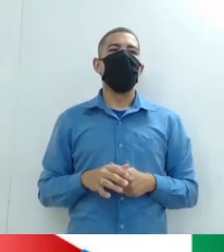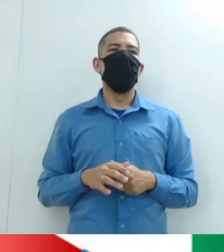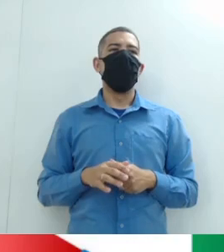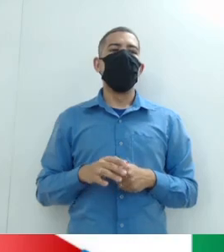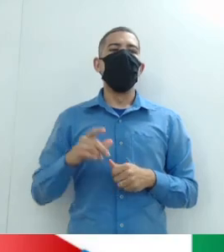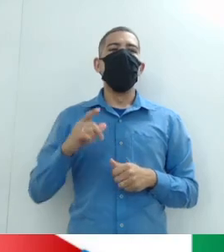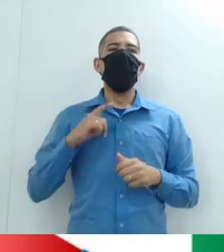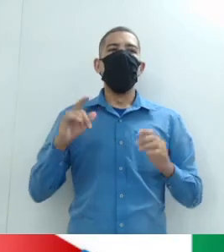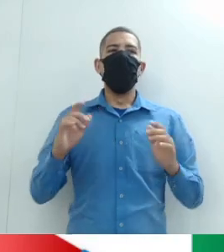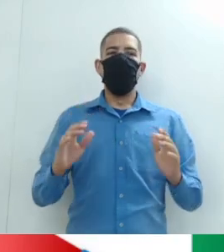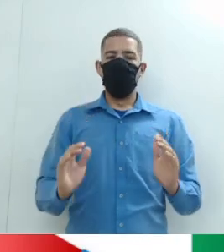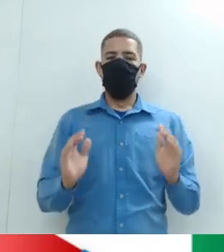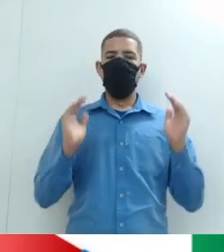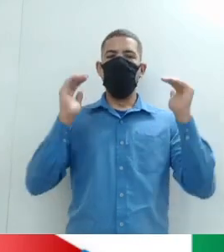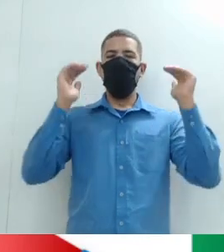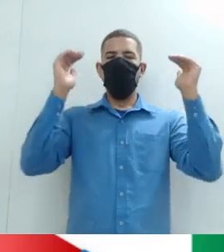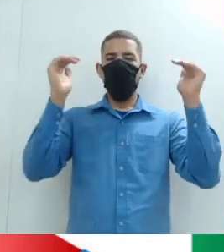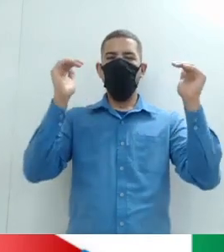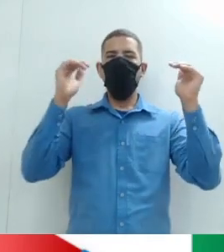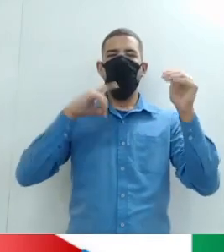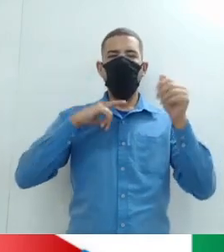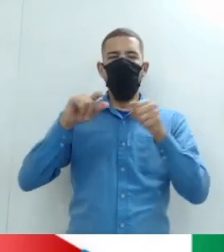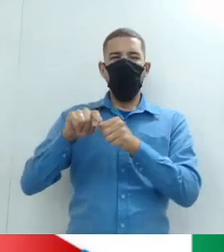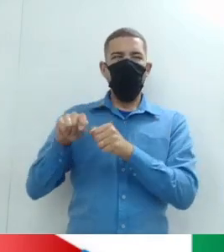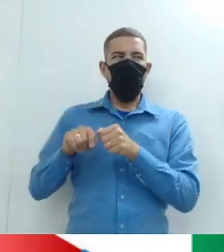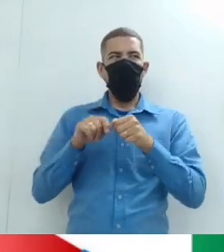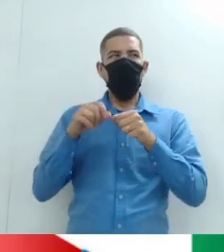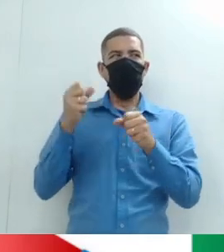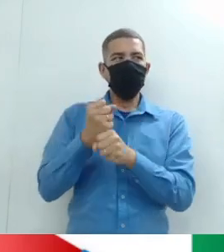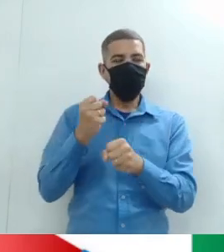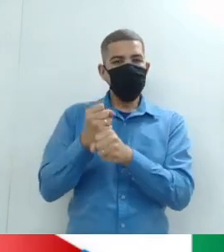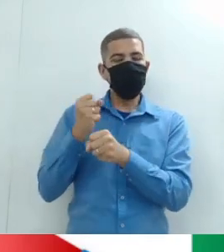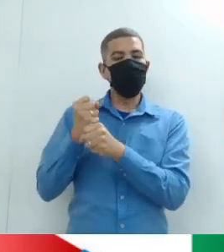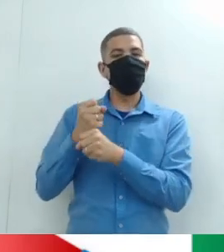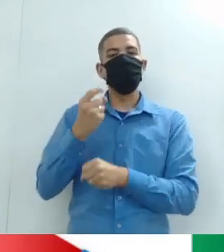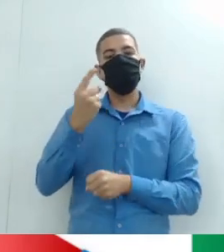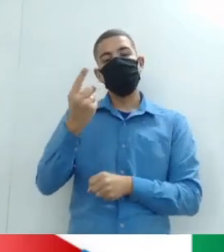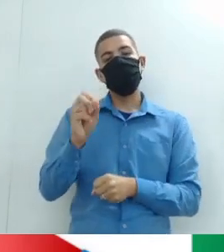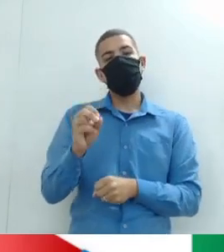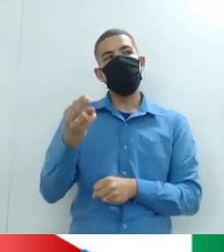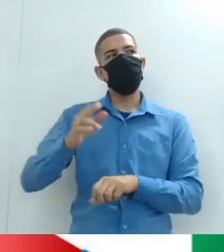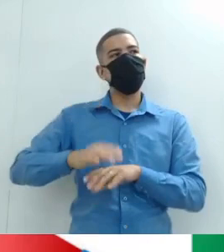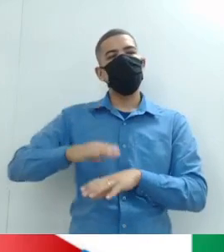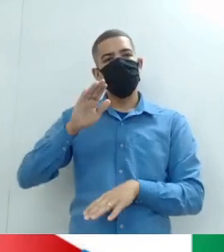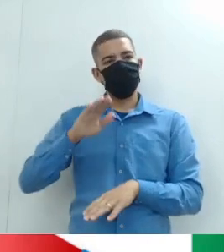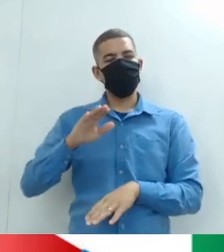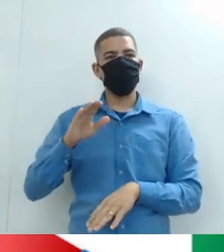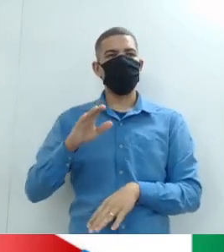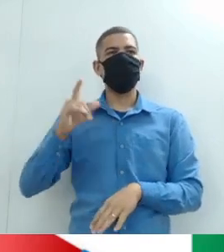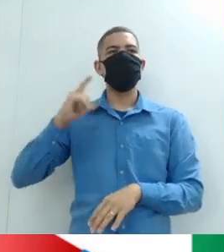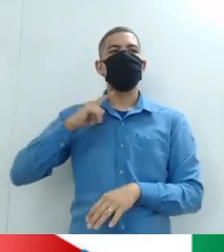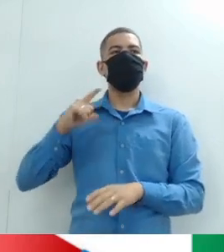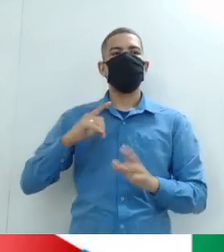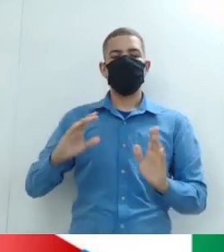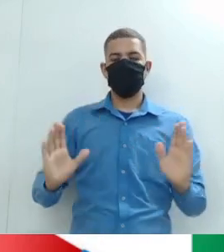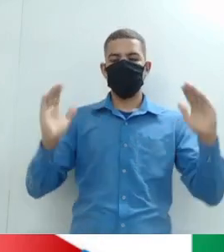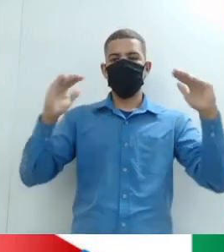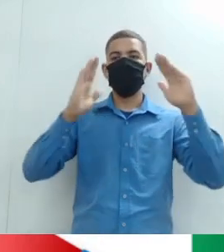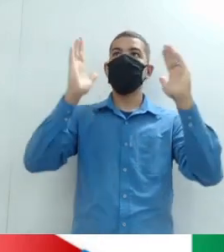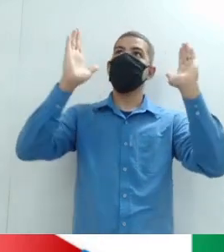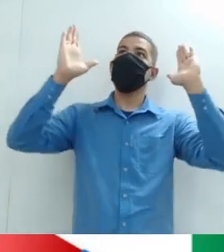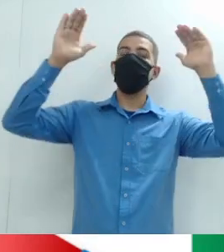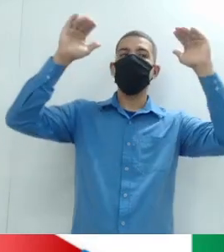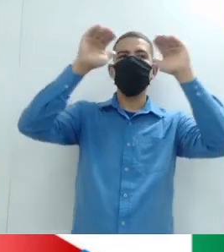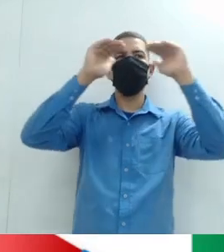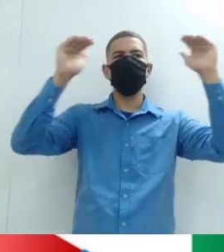estruturas de alvenaria construídas, uma ou mais ordens de arcadas superpostas, tá